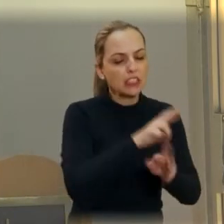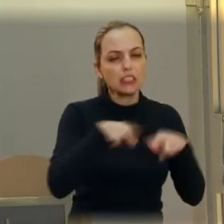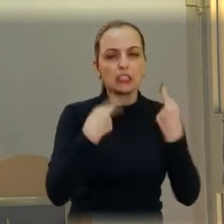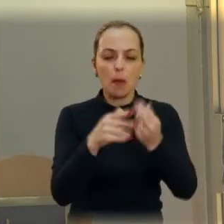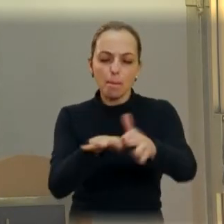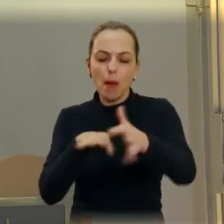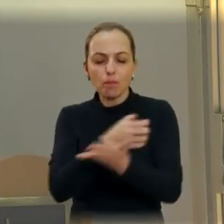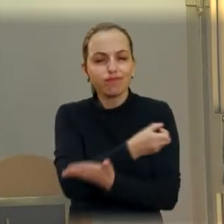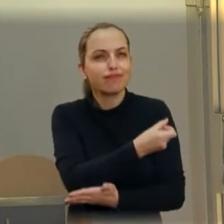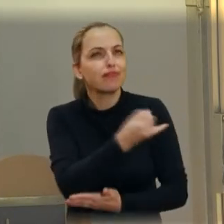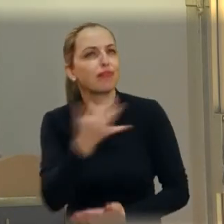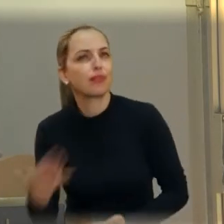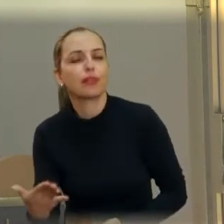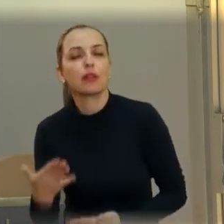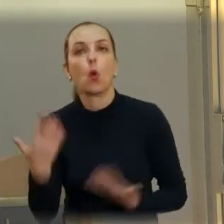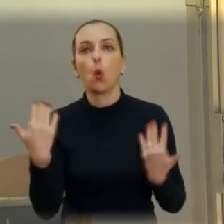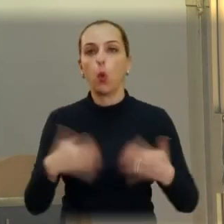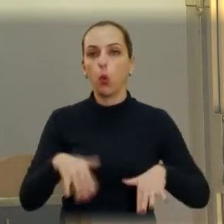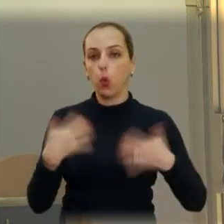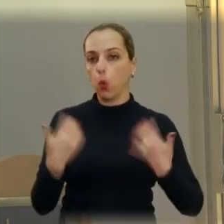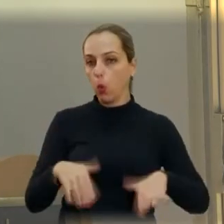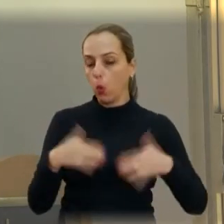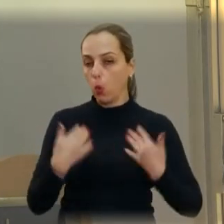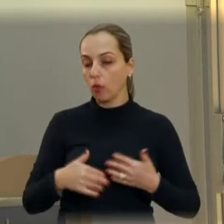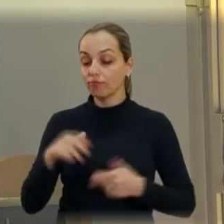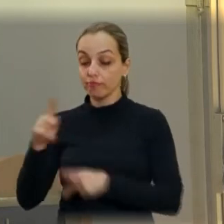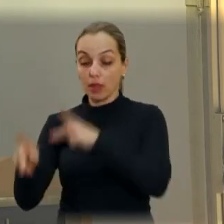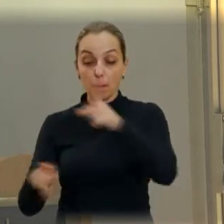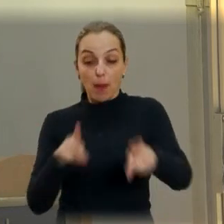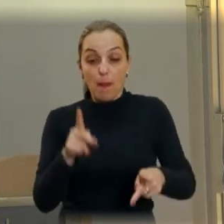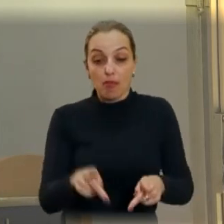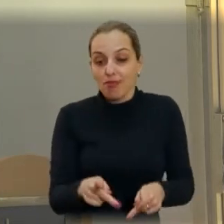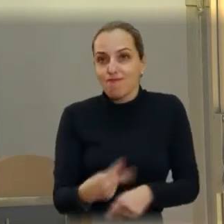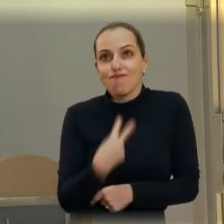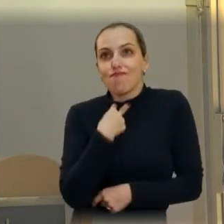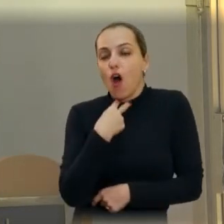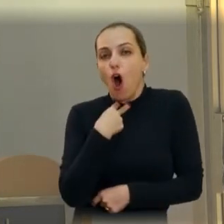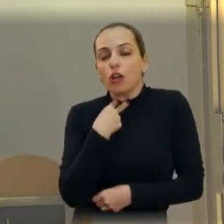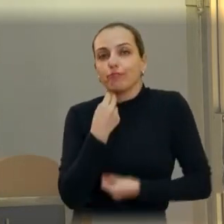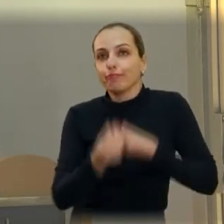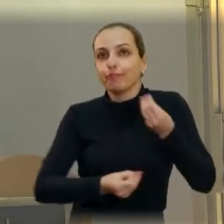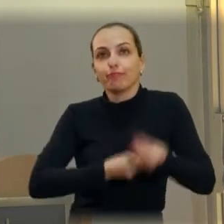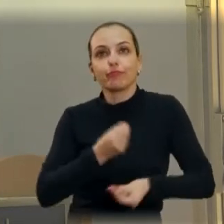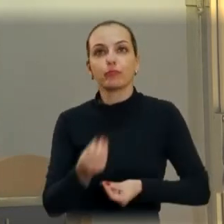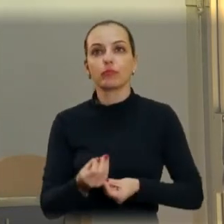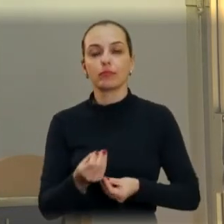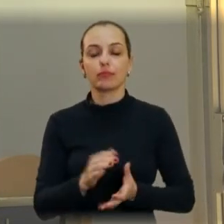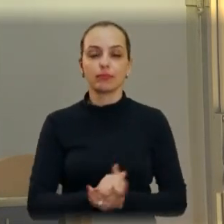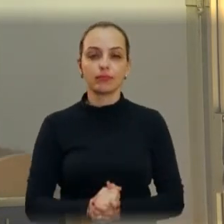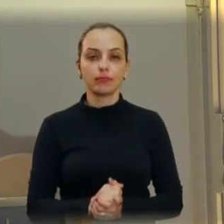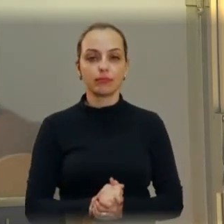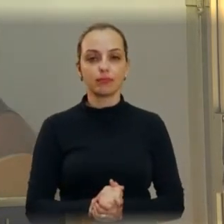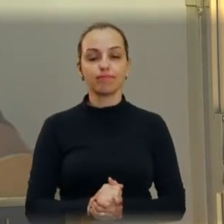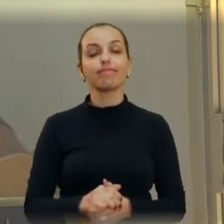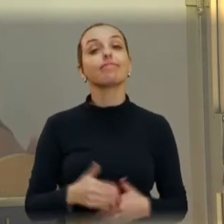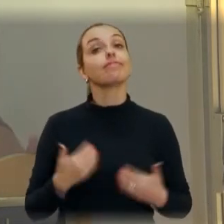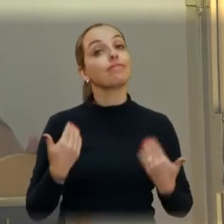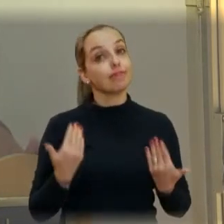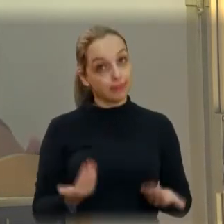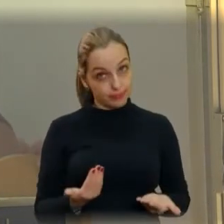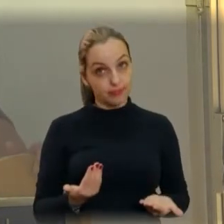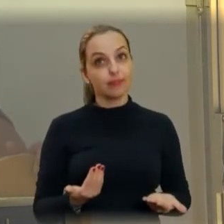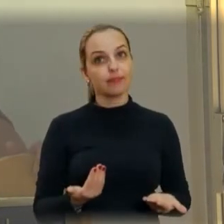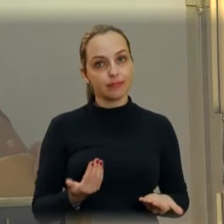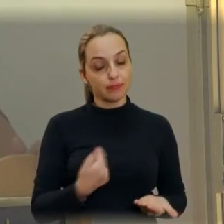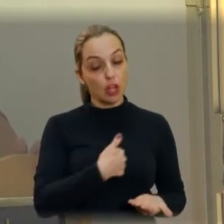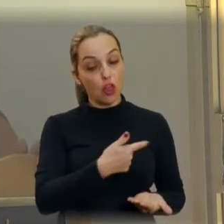pública, coisa que a população, no geral, muitas vezes não pode fazer. E aí, a